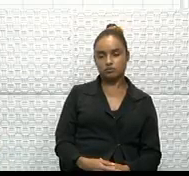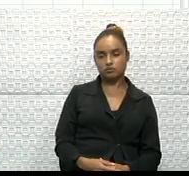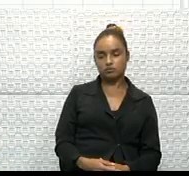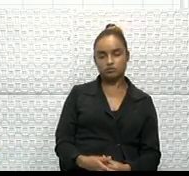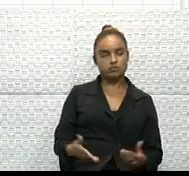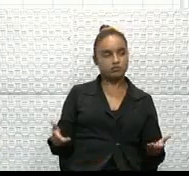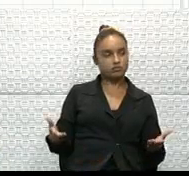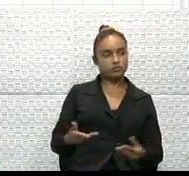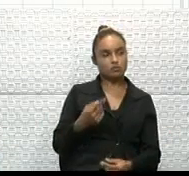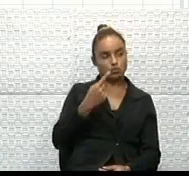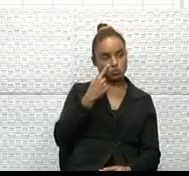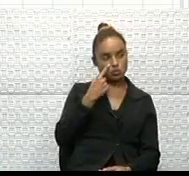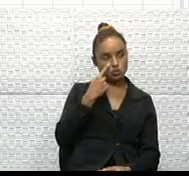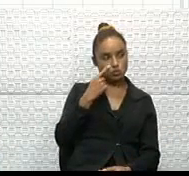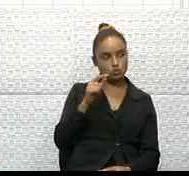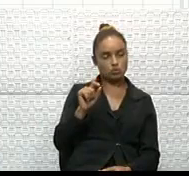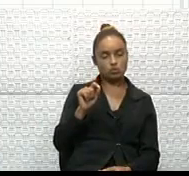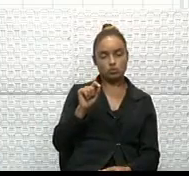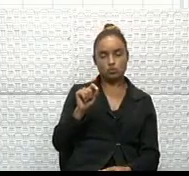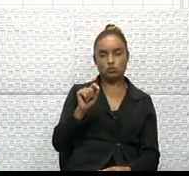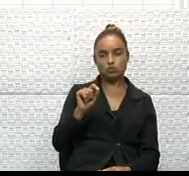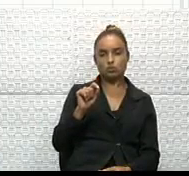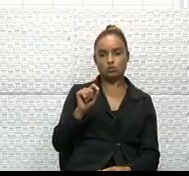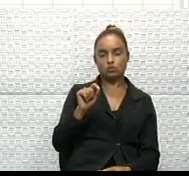Então, nós vamos